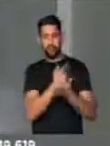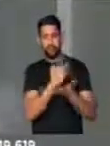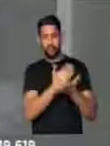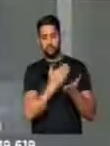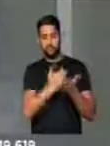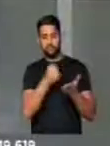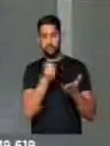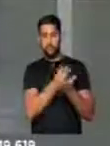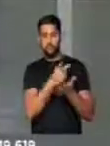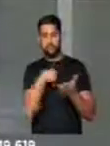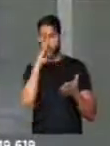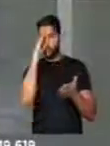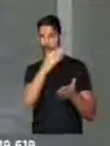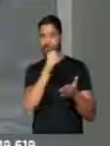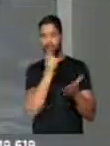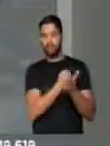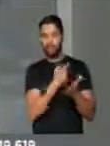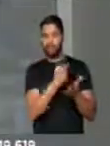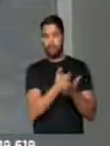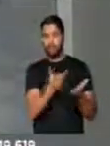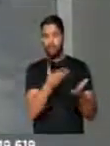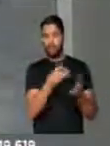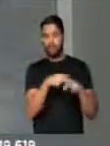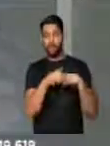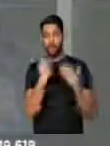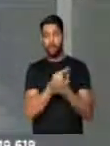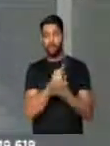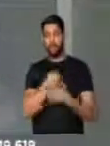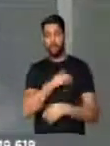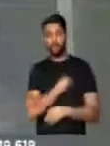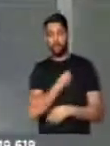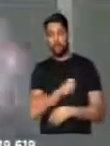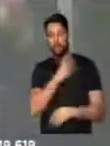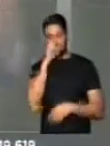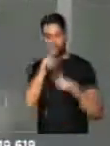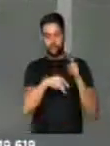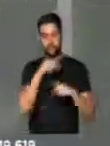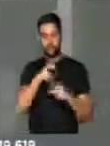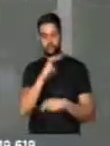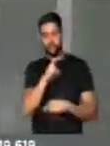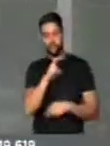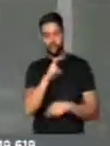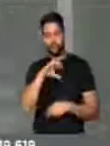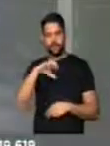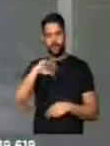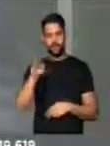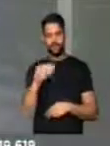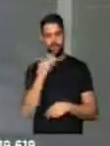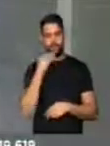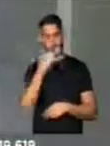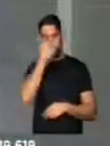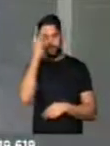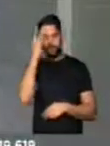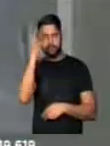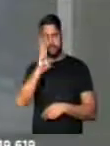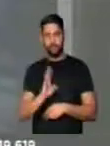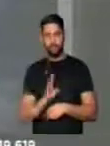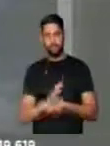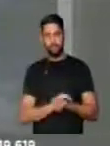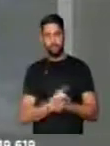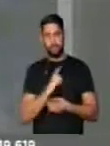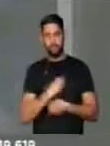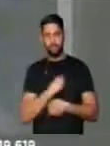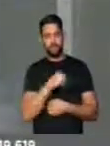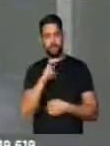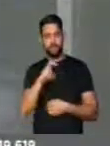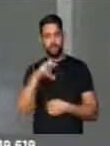que não foi honrado o pagamento. E essa é a situação vivida hoje por 59 milhões de brasileiros. Nós temos